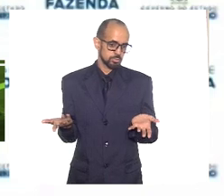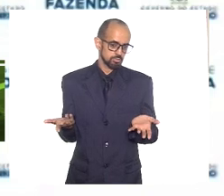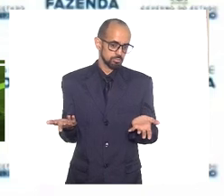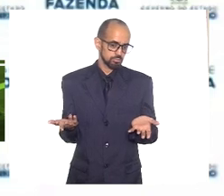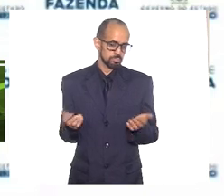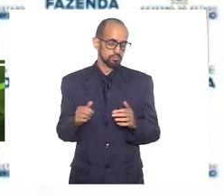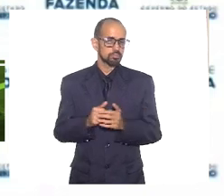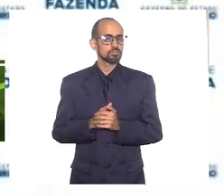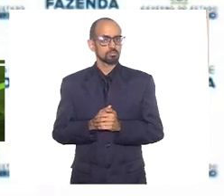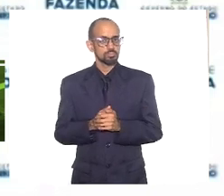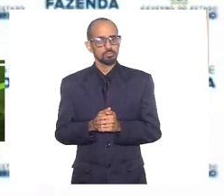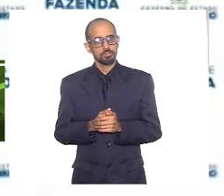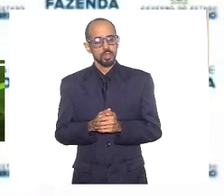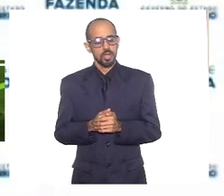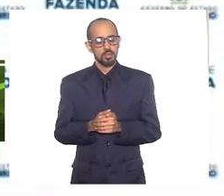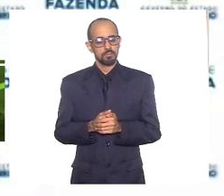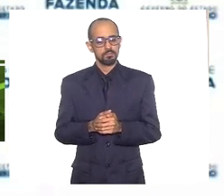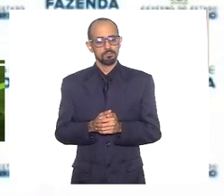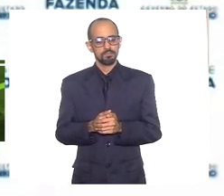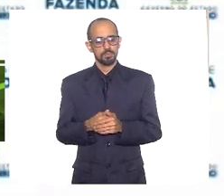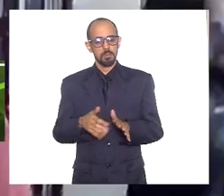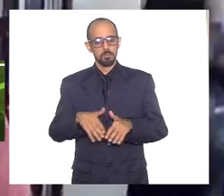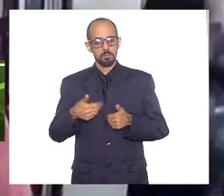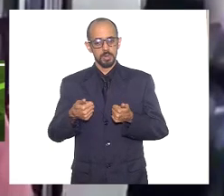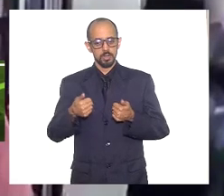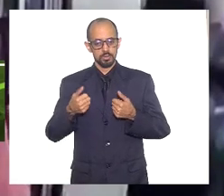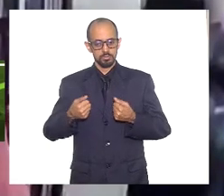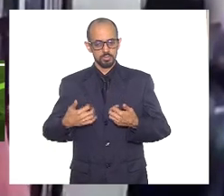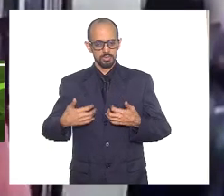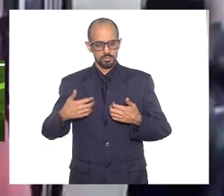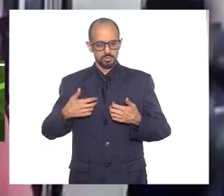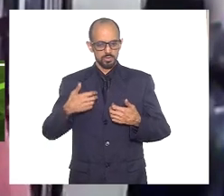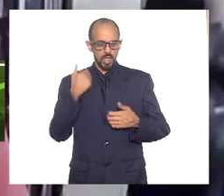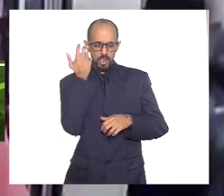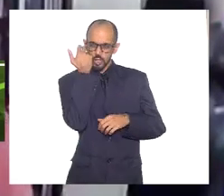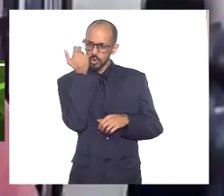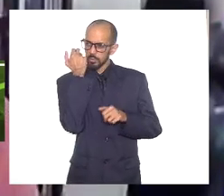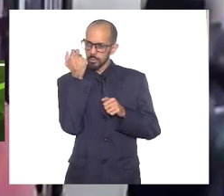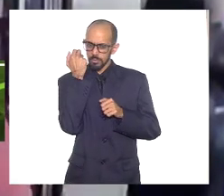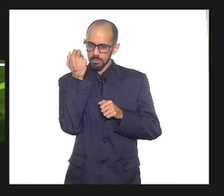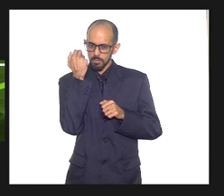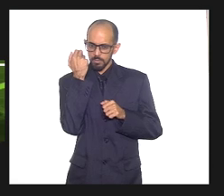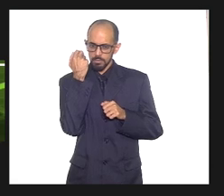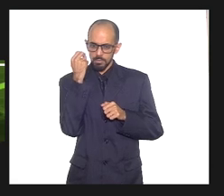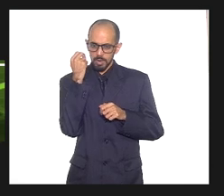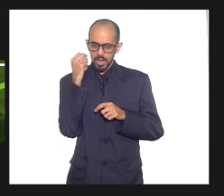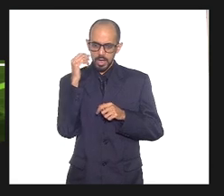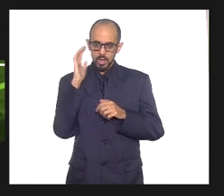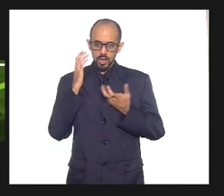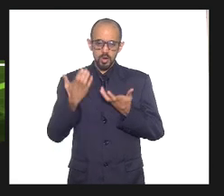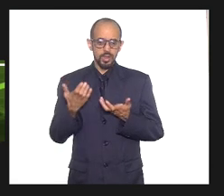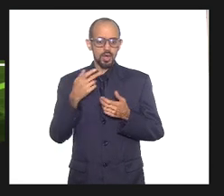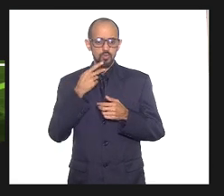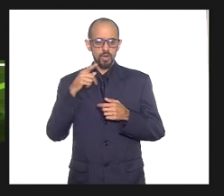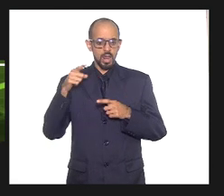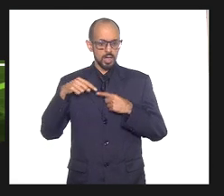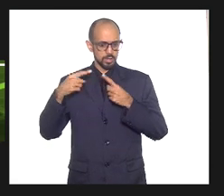um maior detalhamento, né, à medida que... Presidente, eu gostaria de falar depois. Só um minuto, Eliomar.